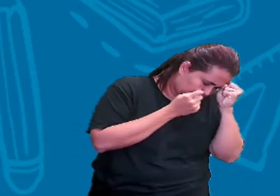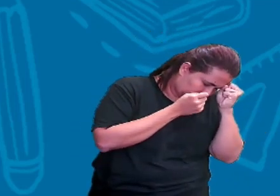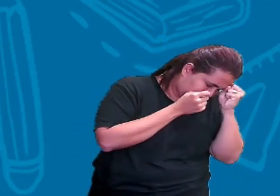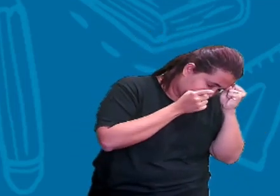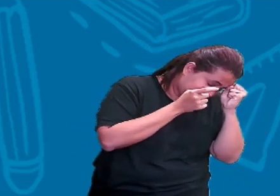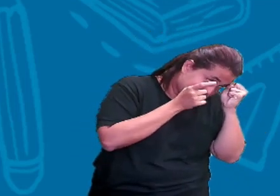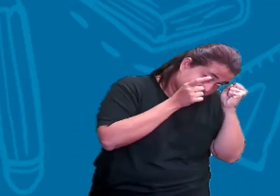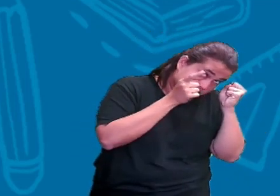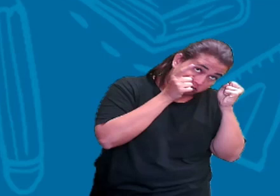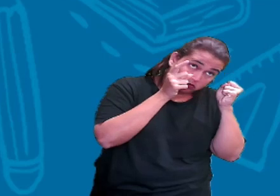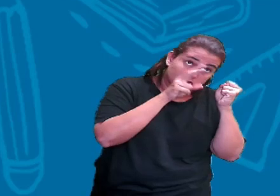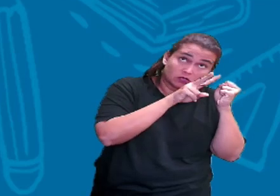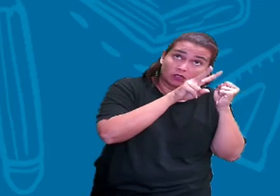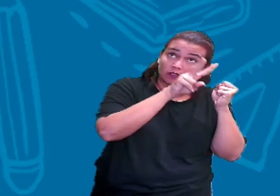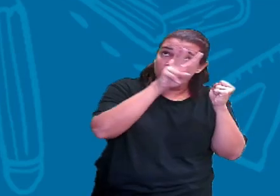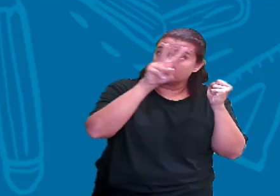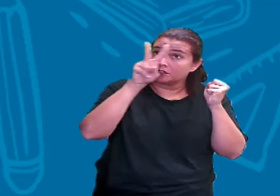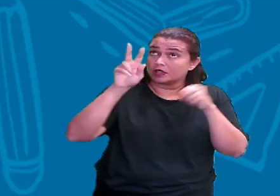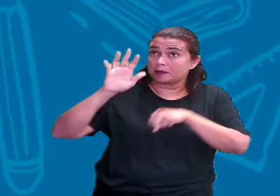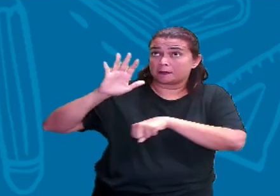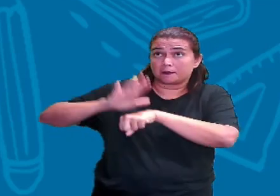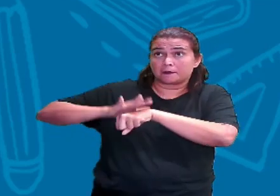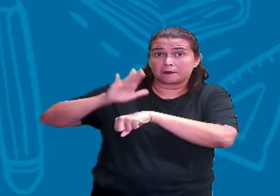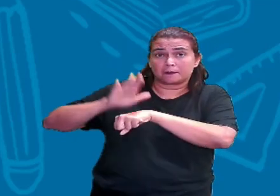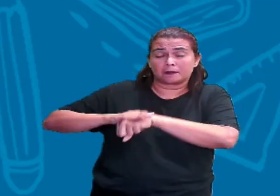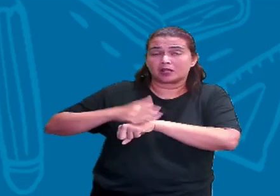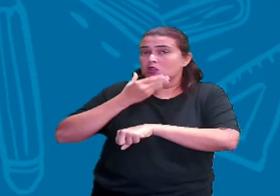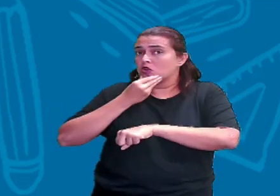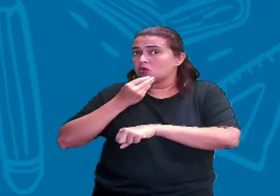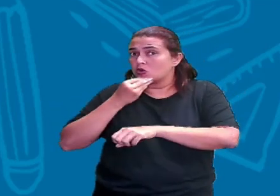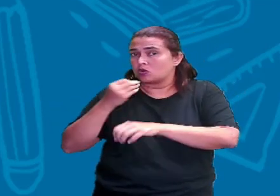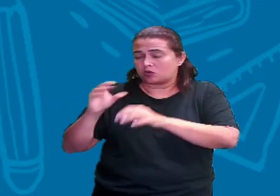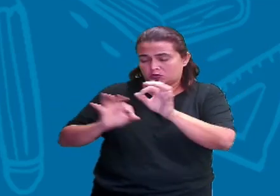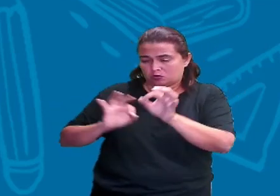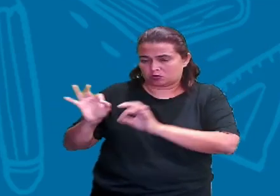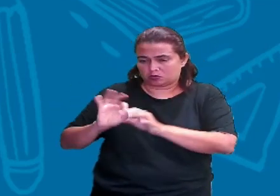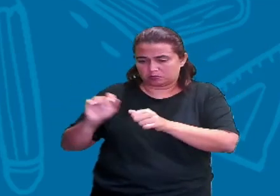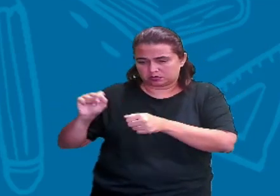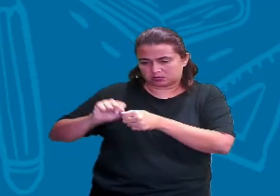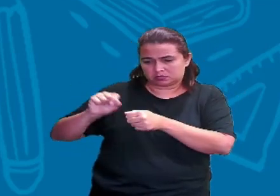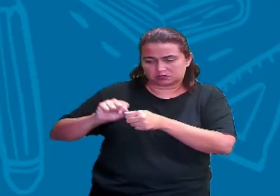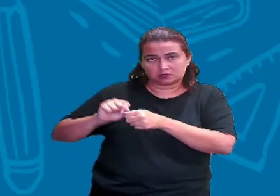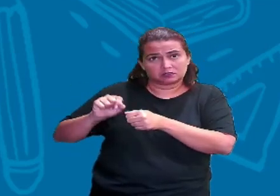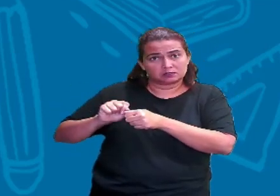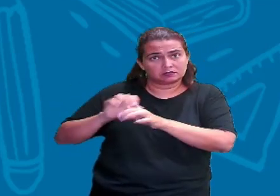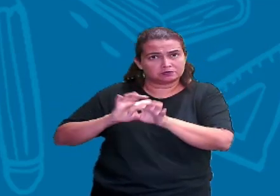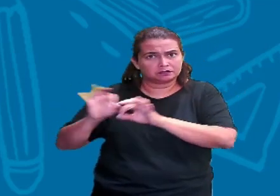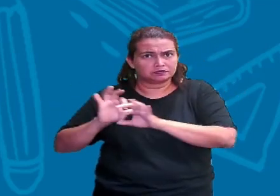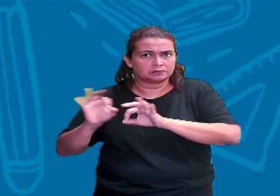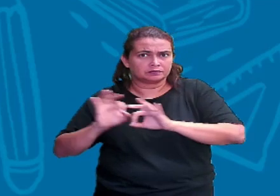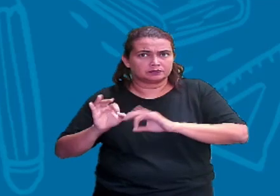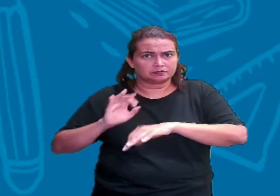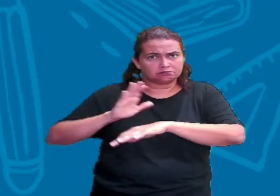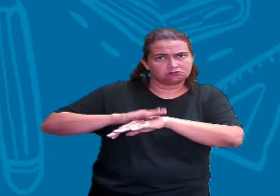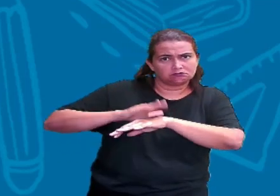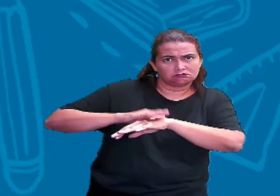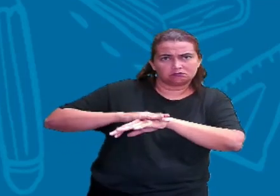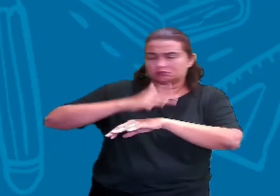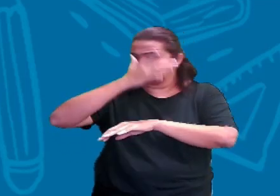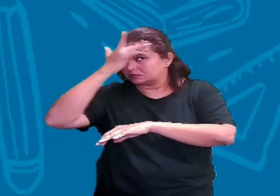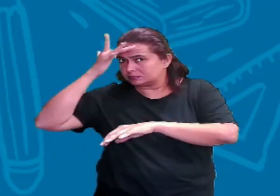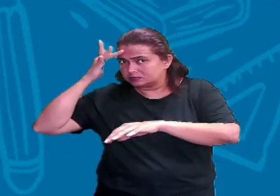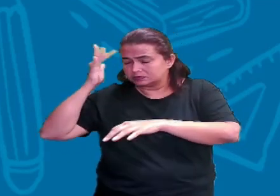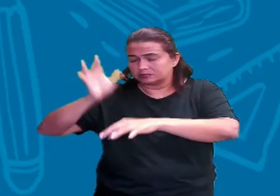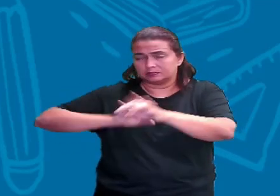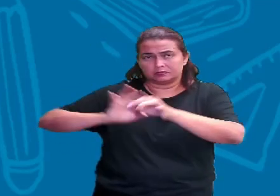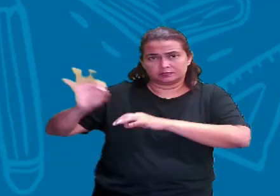uma paisagem humanizada. Por que humanizada, professora? Porque ela foi construída pelo homem, né? E segundo, eu